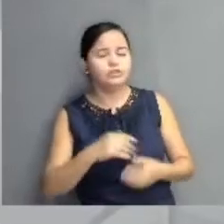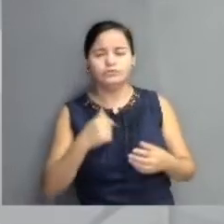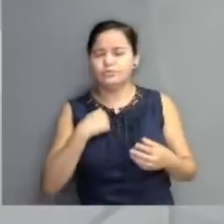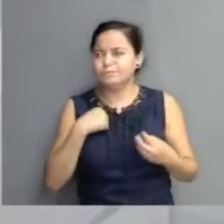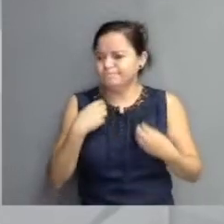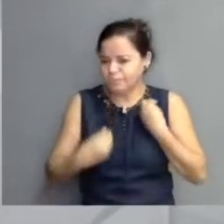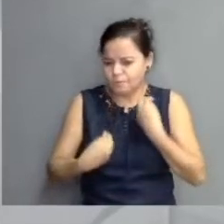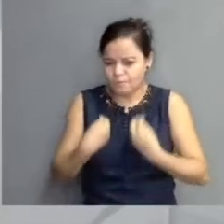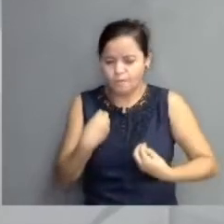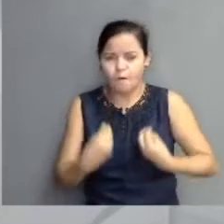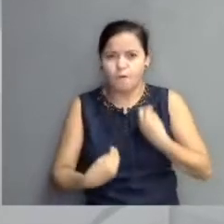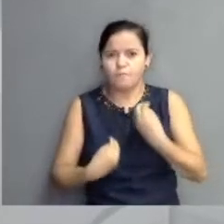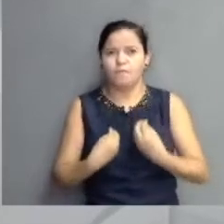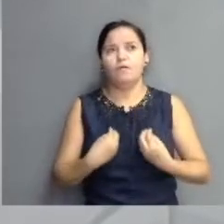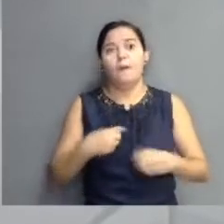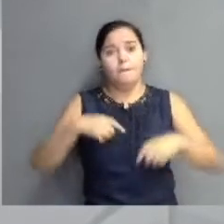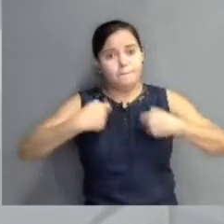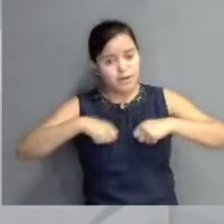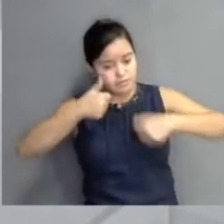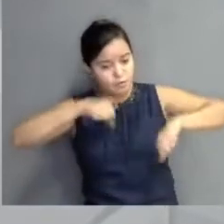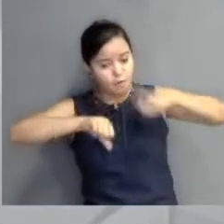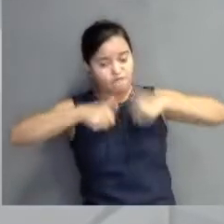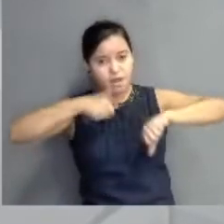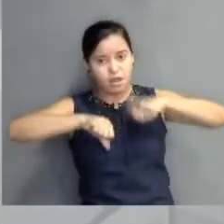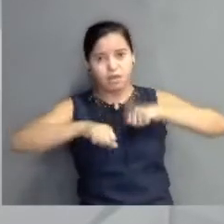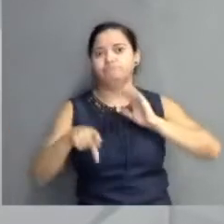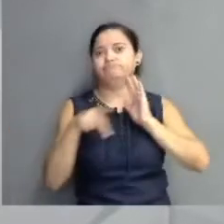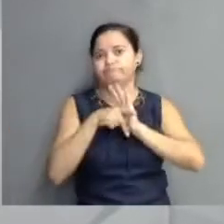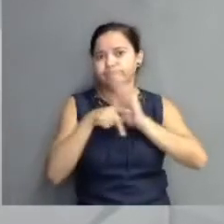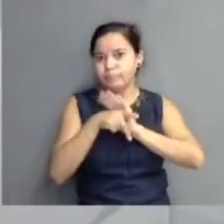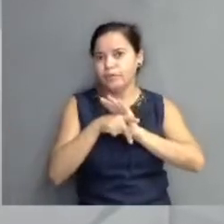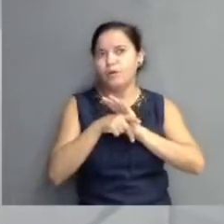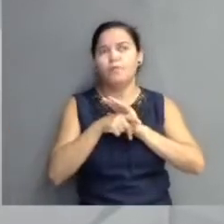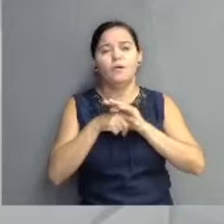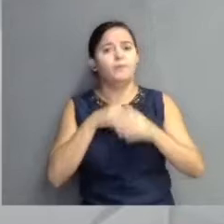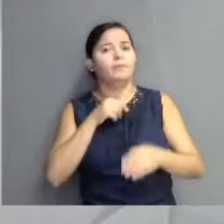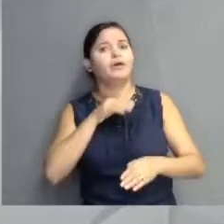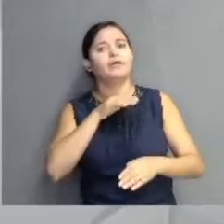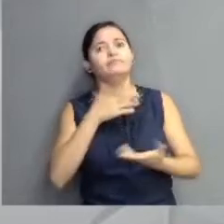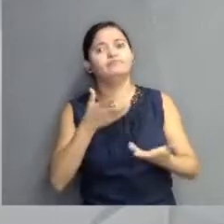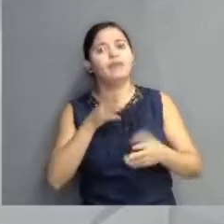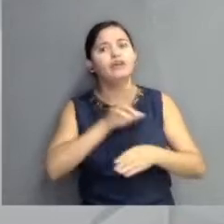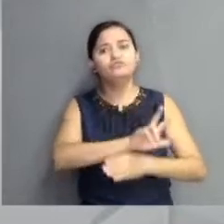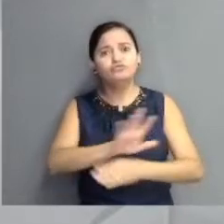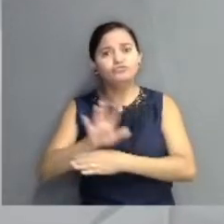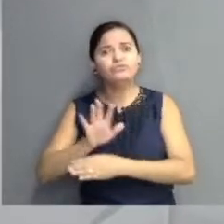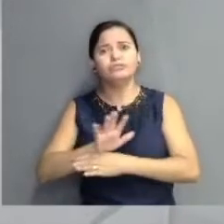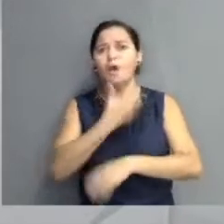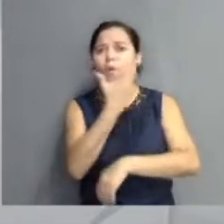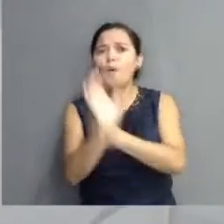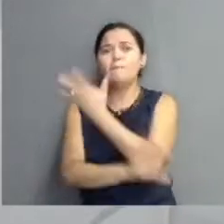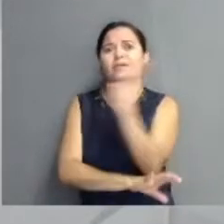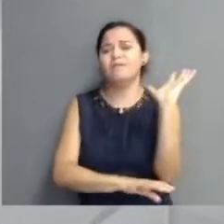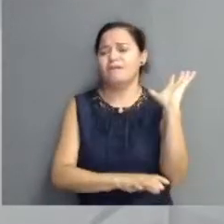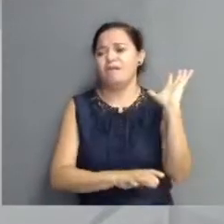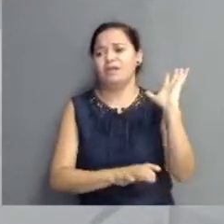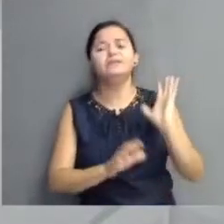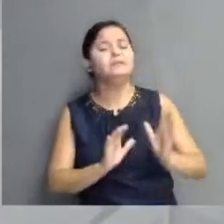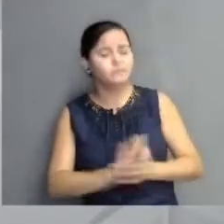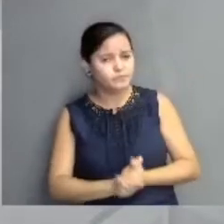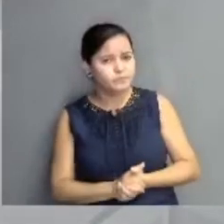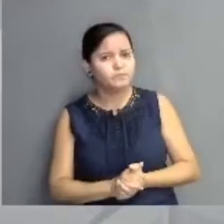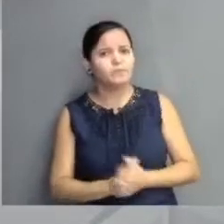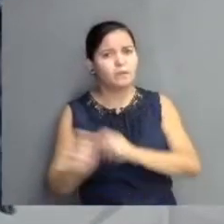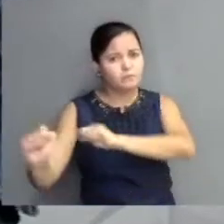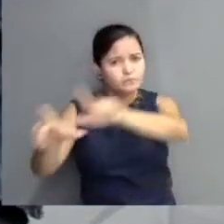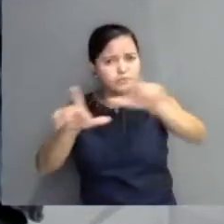fala de um gerenciamento sustentável e ambiental e verde do lixo. Então, produção, o próximo